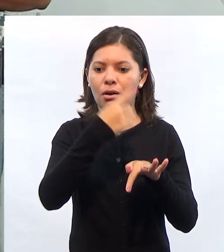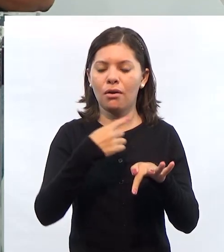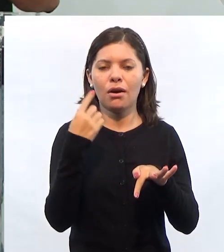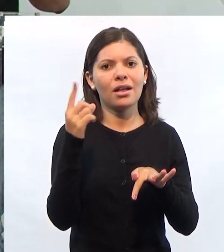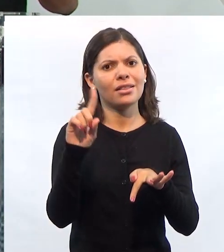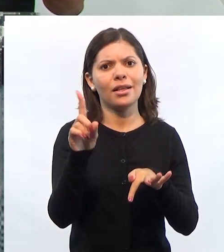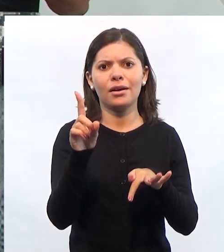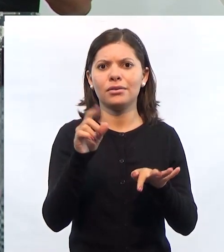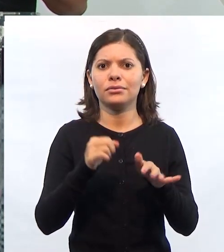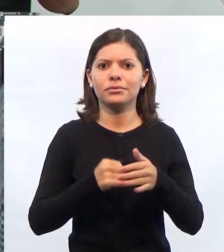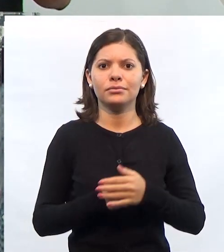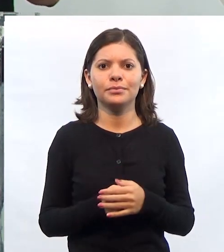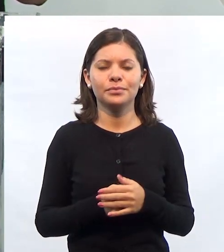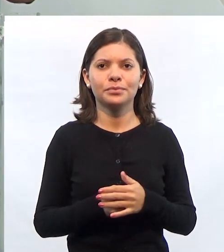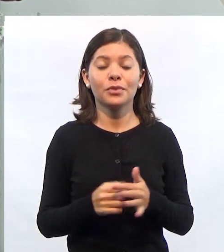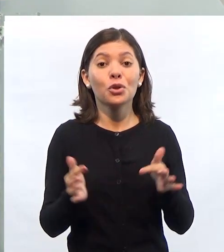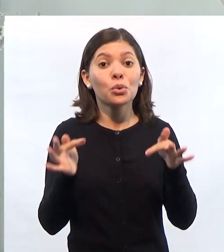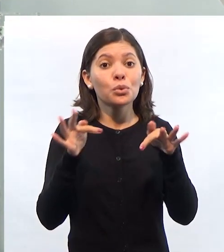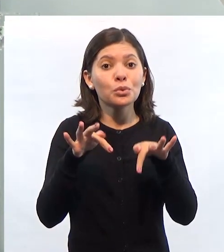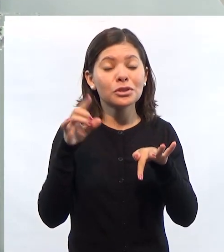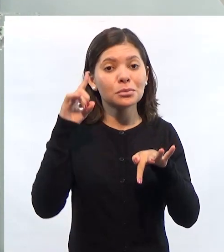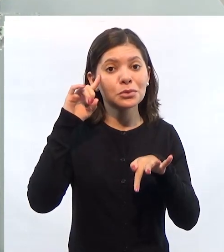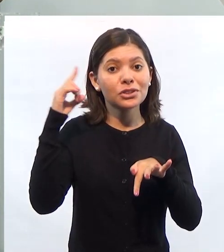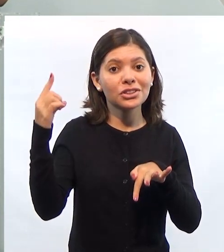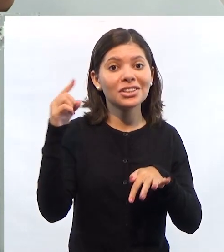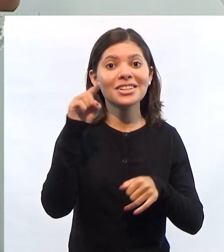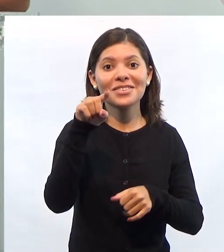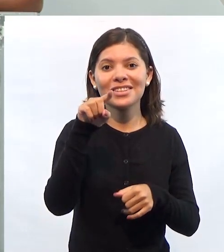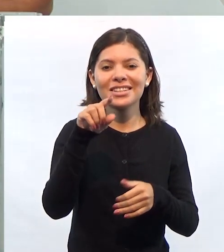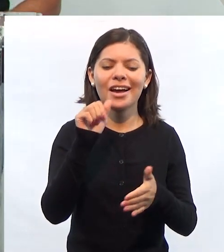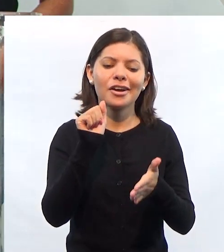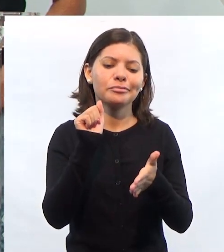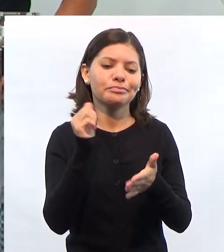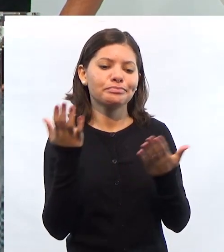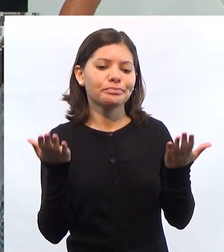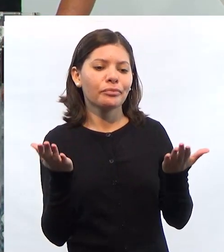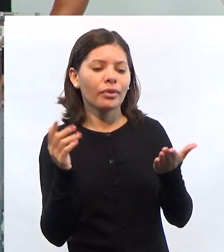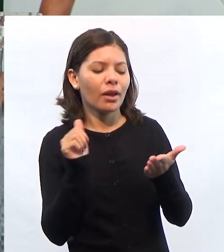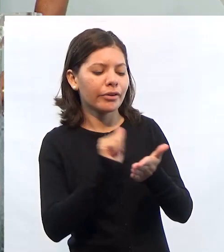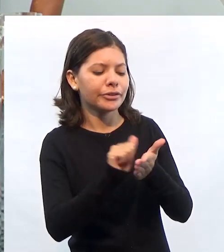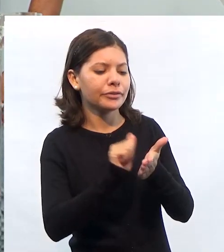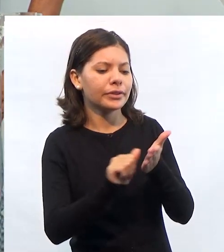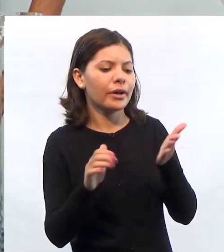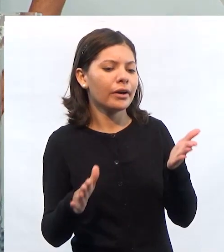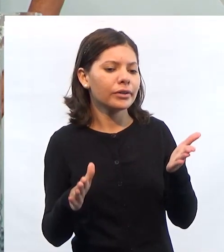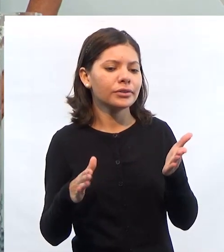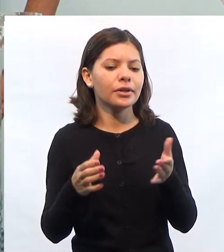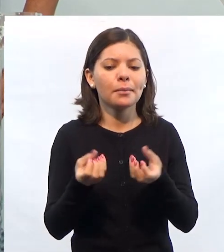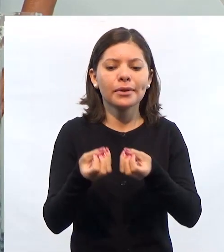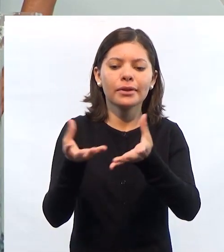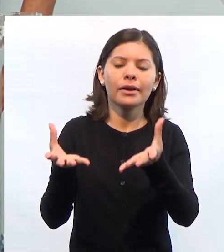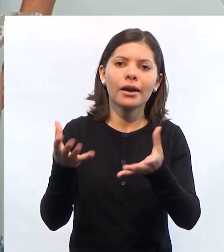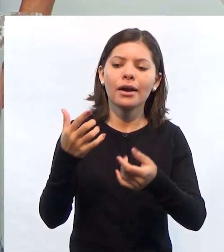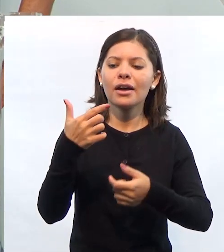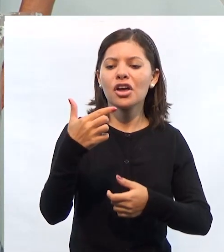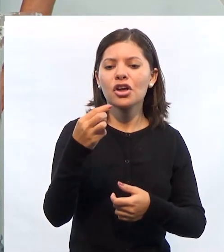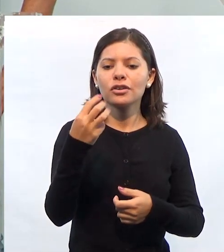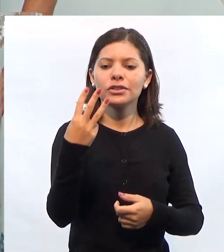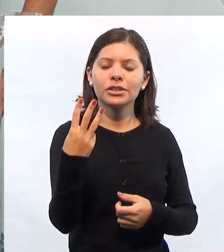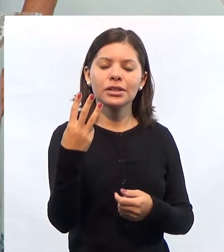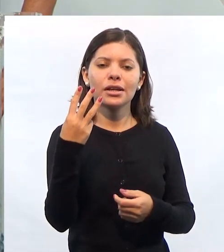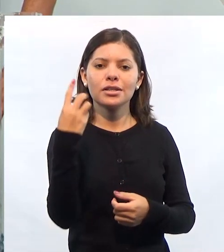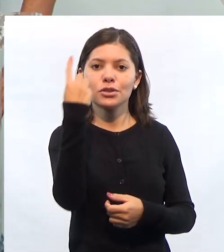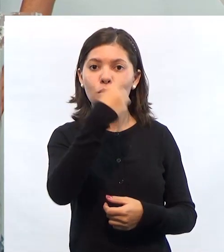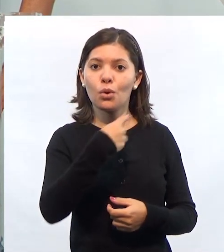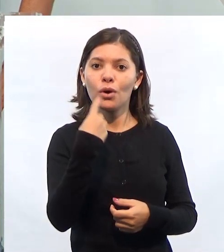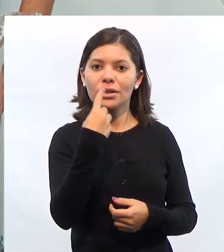você não sabe se no último dia você vai deixar atividade é para ser entregue as 23